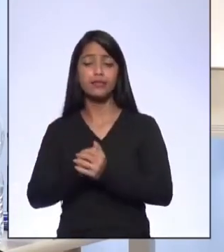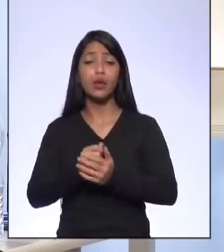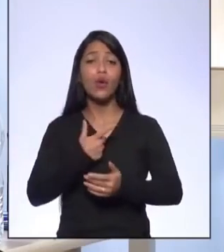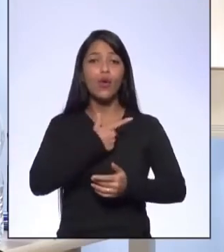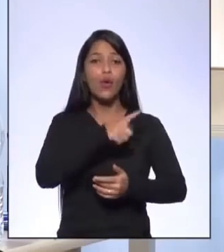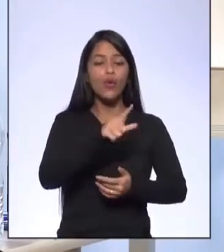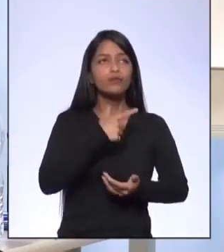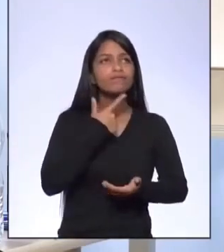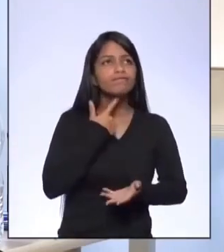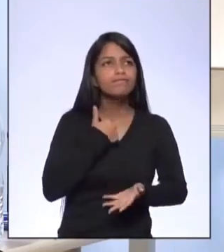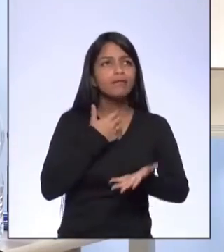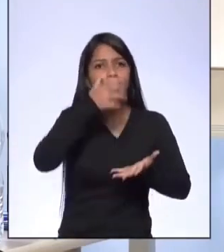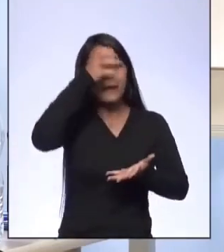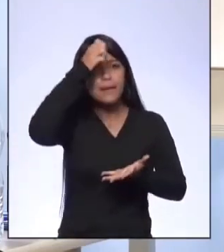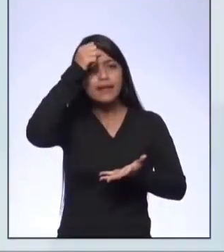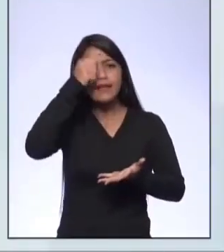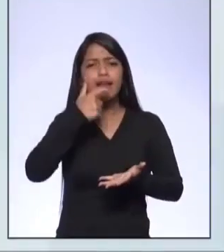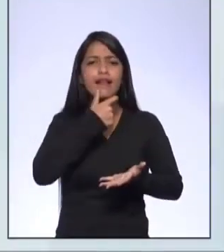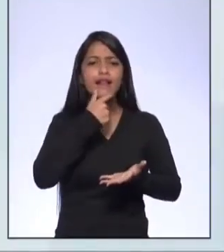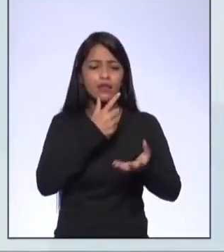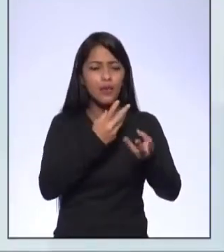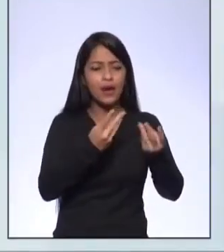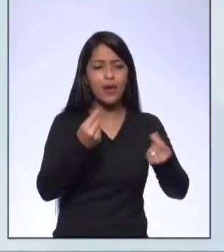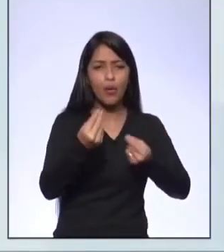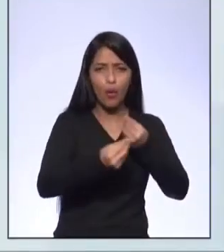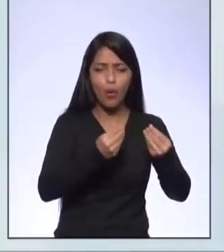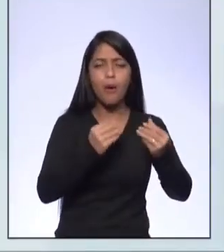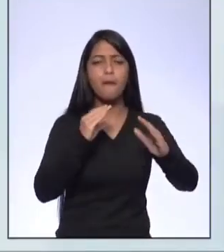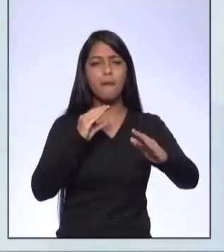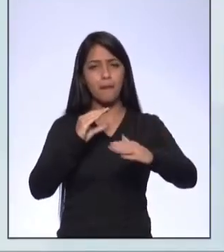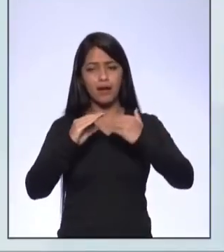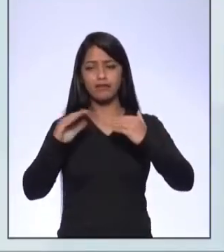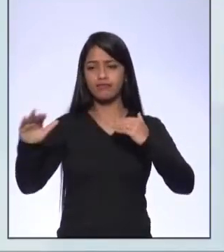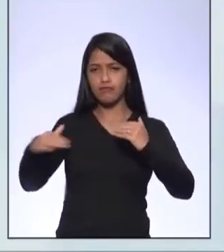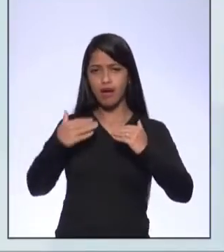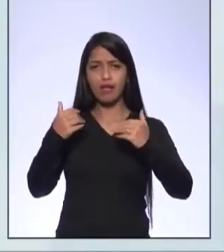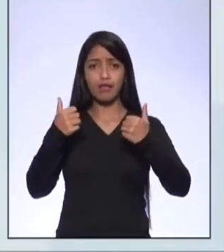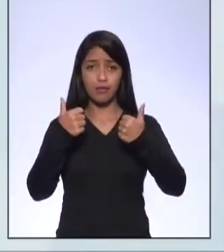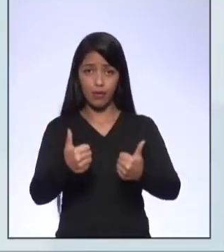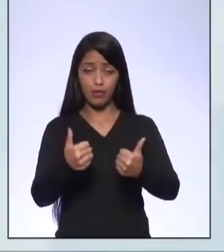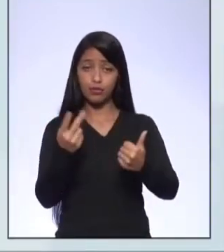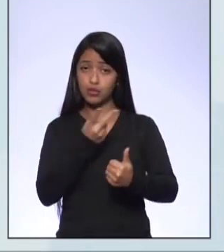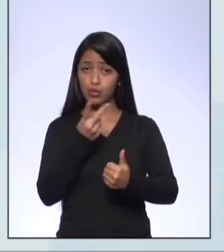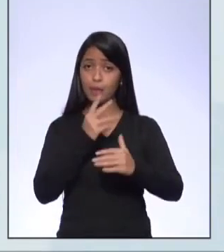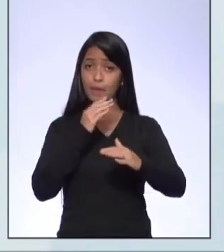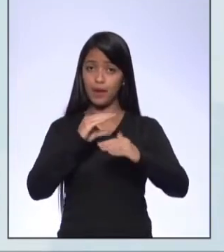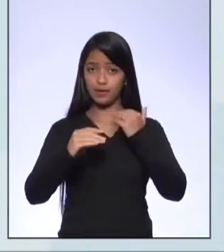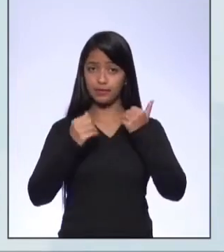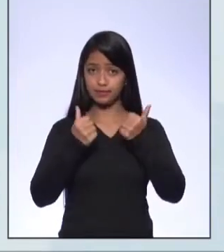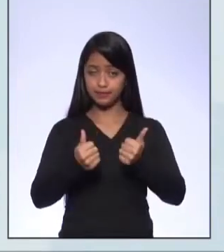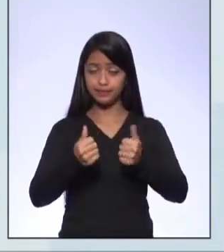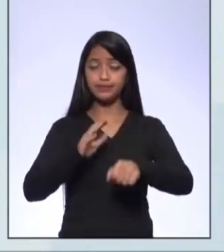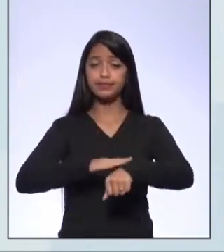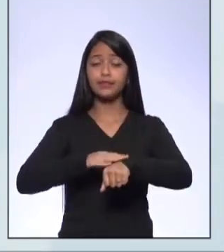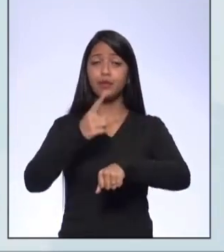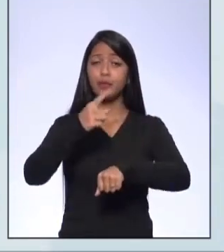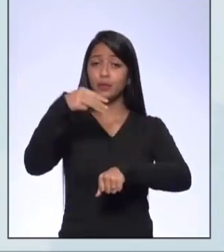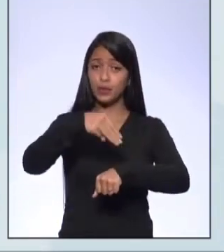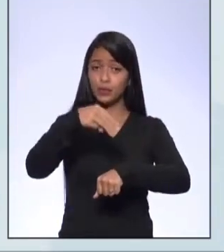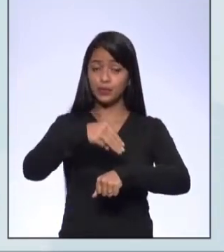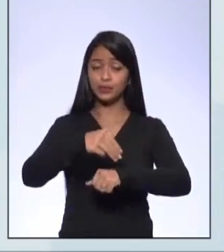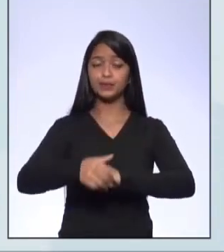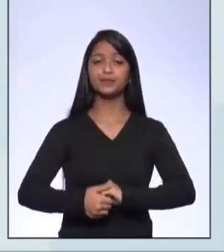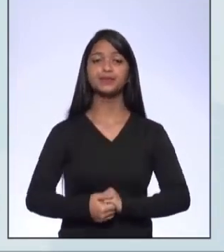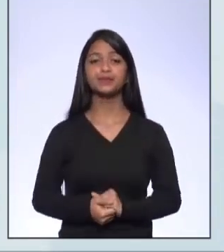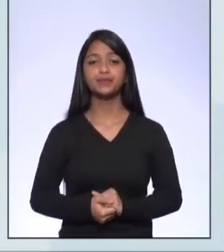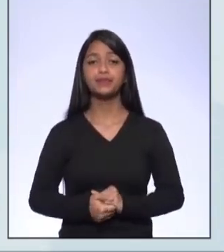você coloca o que gostaria de saber. A gente vai colocar aí o quadro para vocês, para quem tiver no livro, você pode colocar no livro. Então, um minutinho, e aí